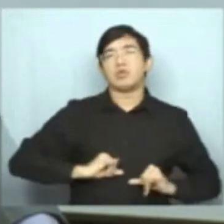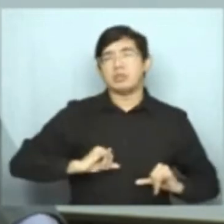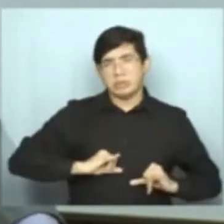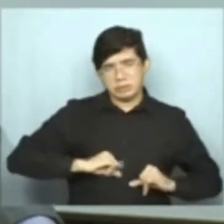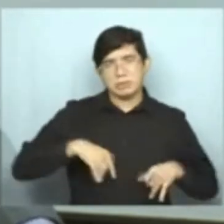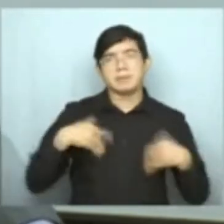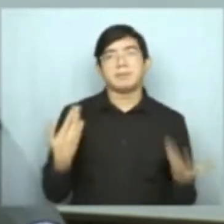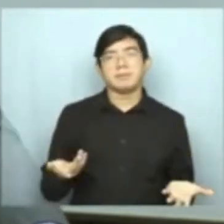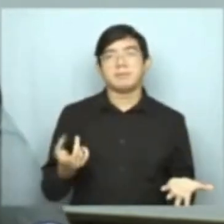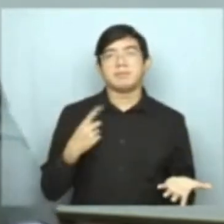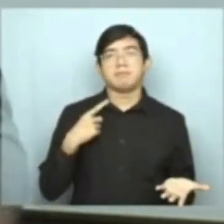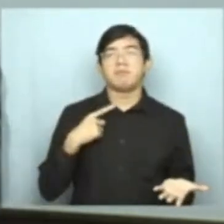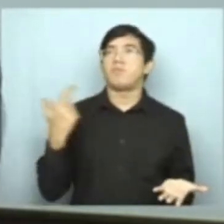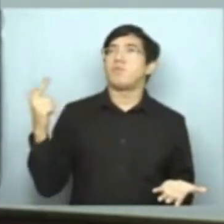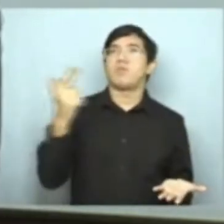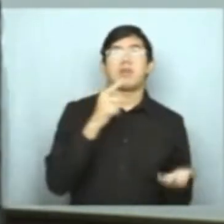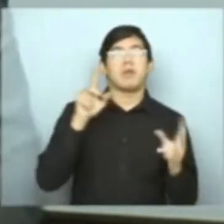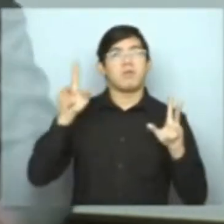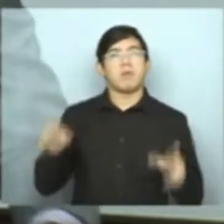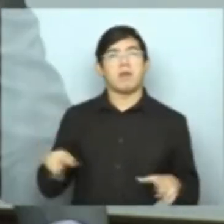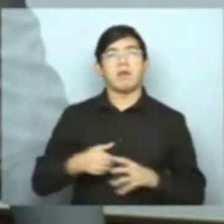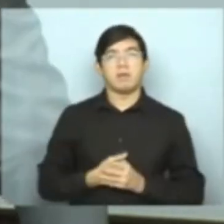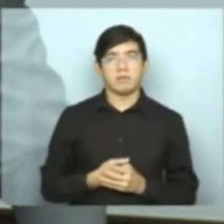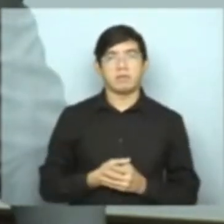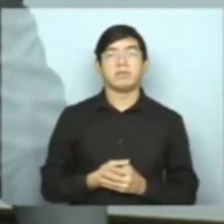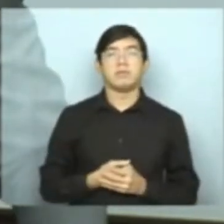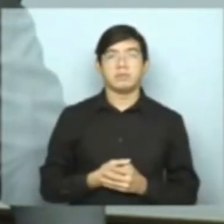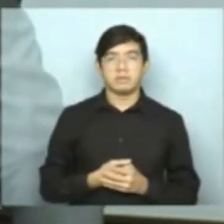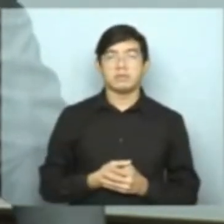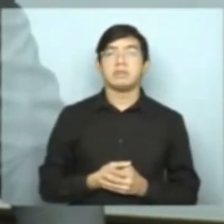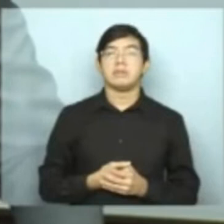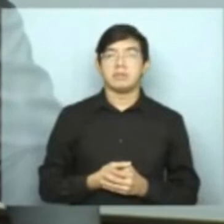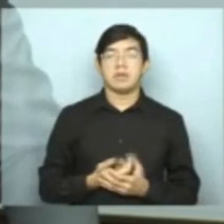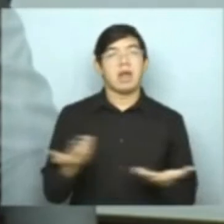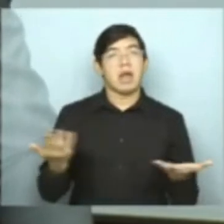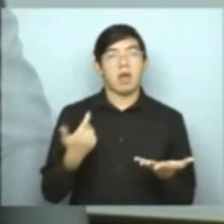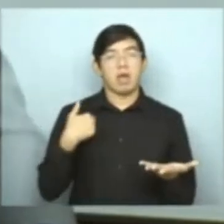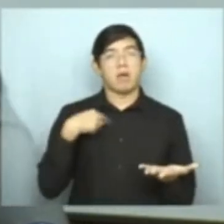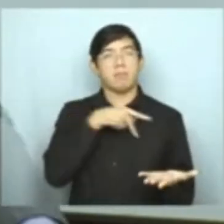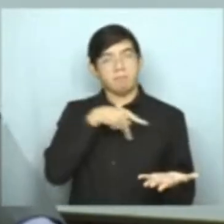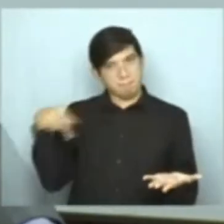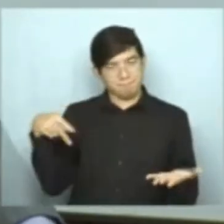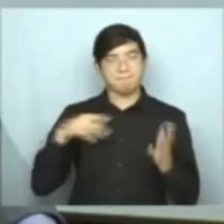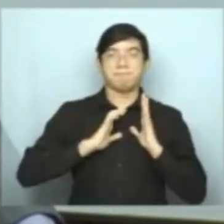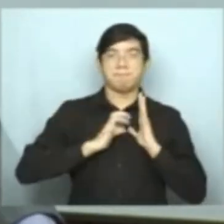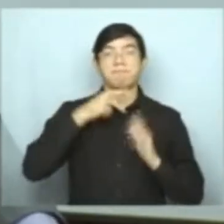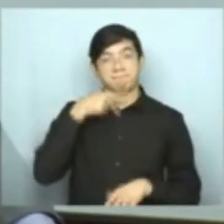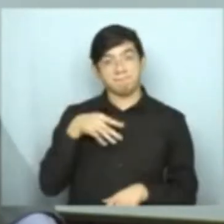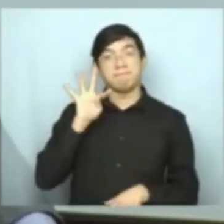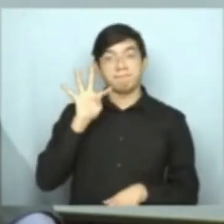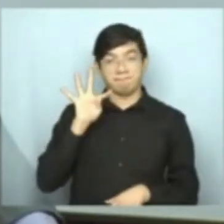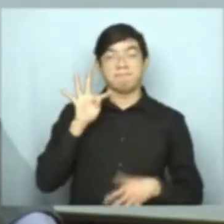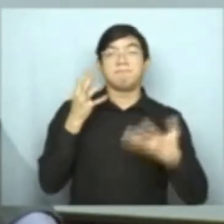por isso incólume. Agora falo aqui na condição de presidente de um partido que